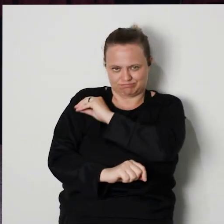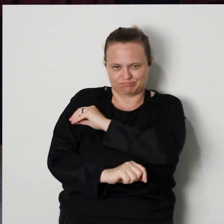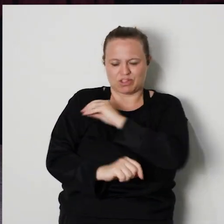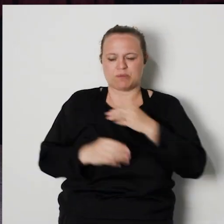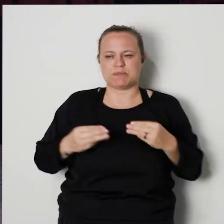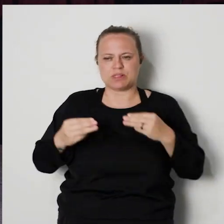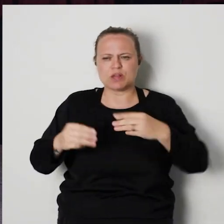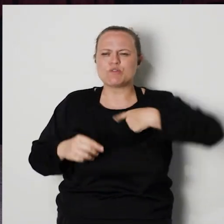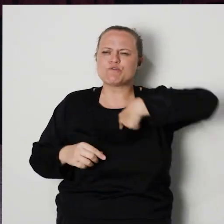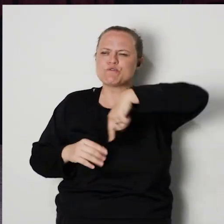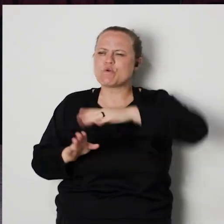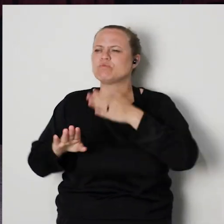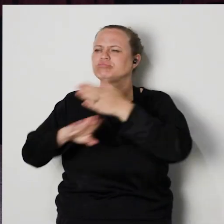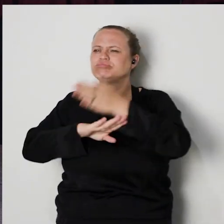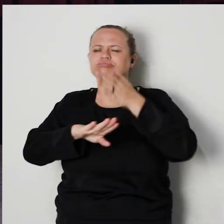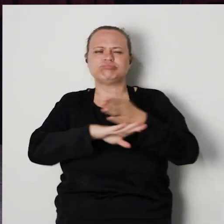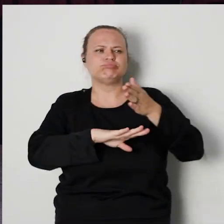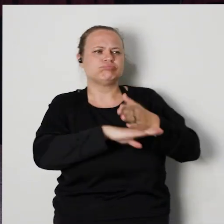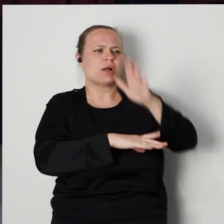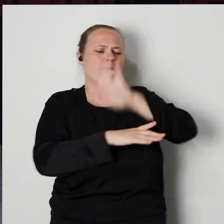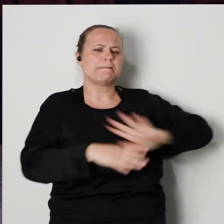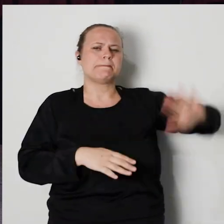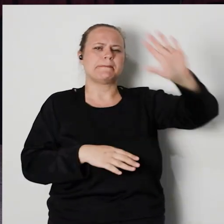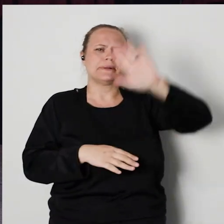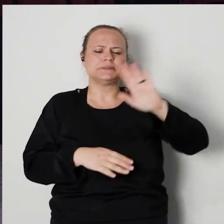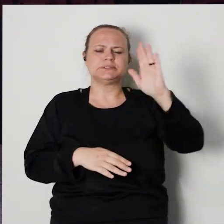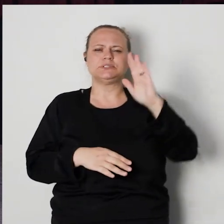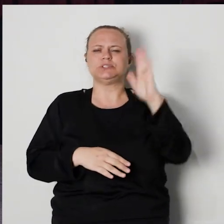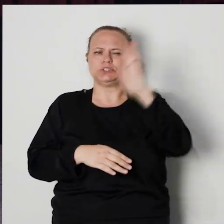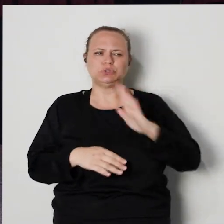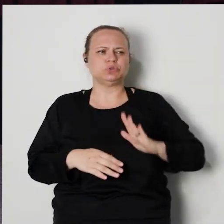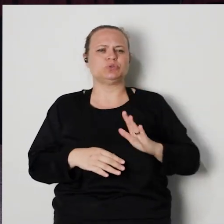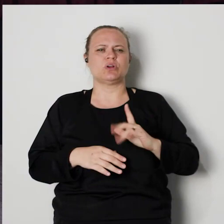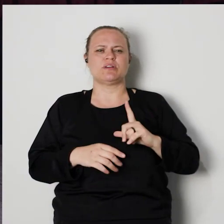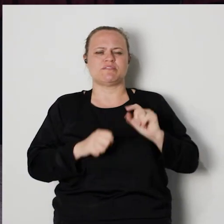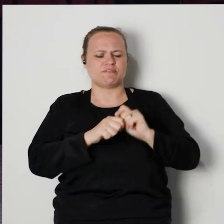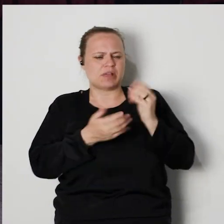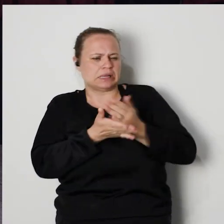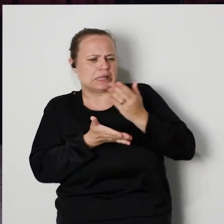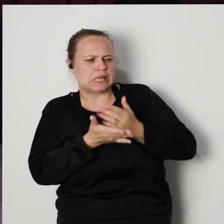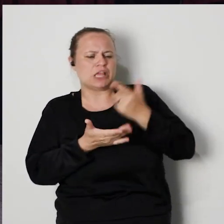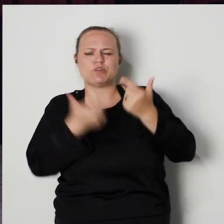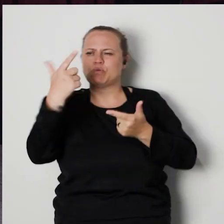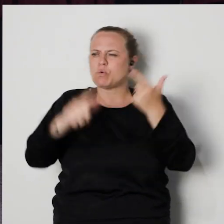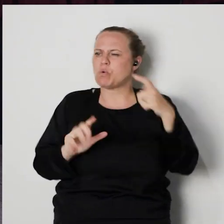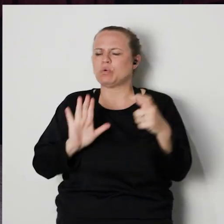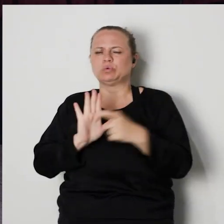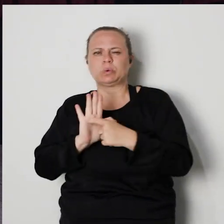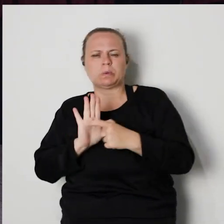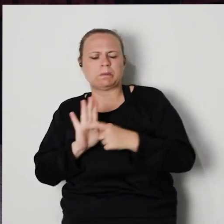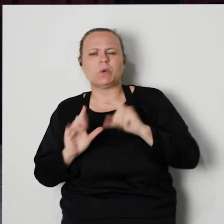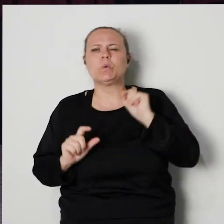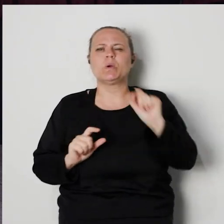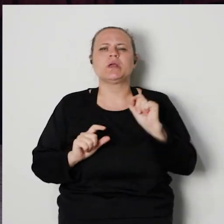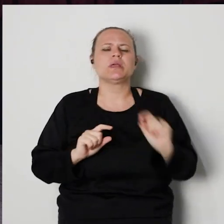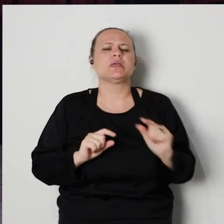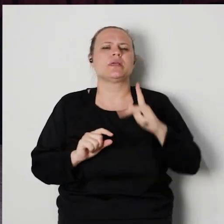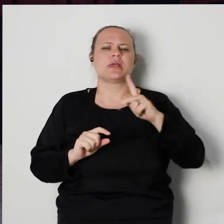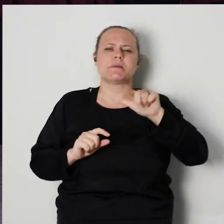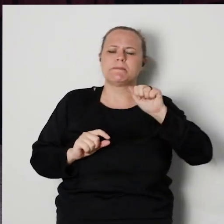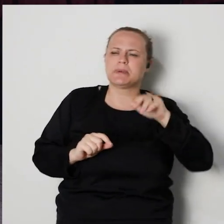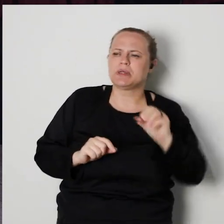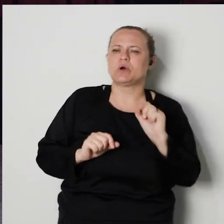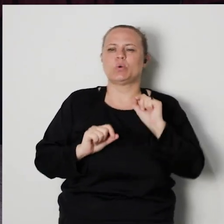seus sistemas. A construção do sistema eram várias oficinas, o Ministério rodou esse país aí oferecendo oficinas sobre, e